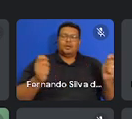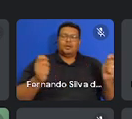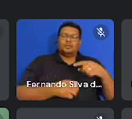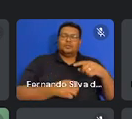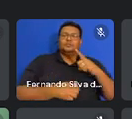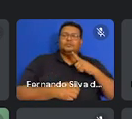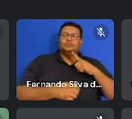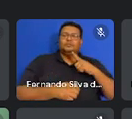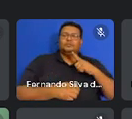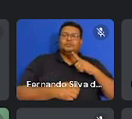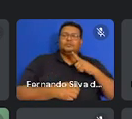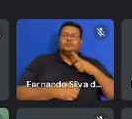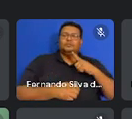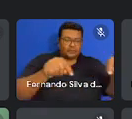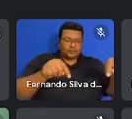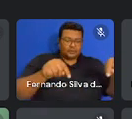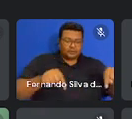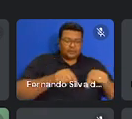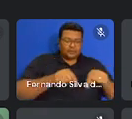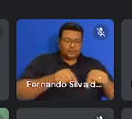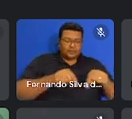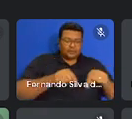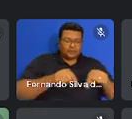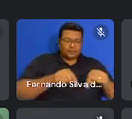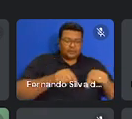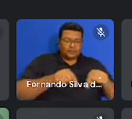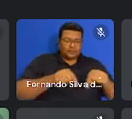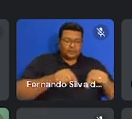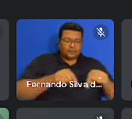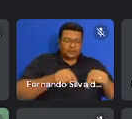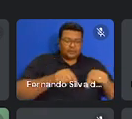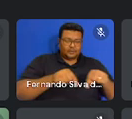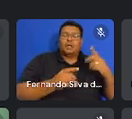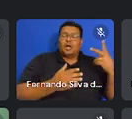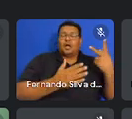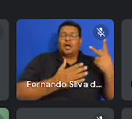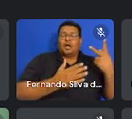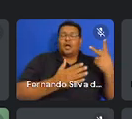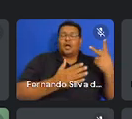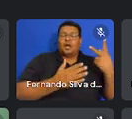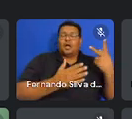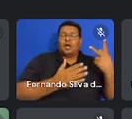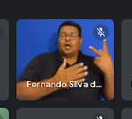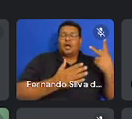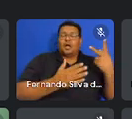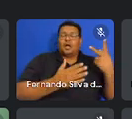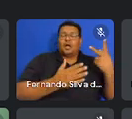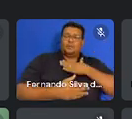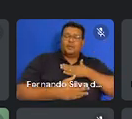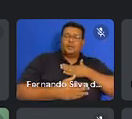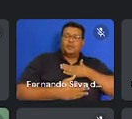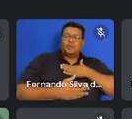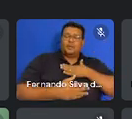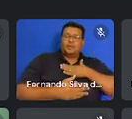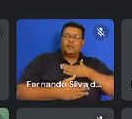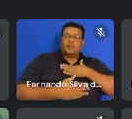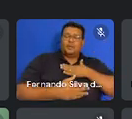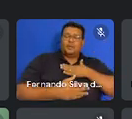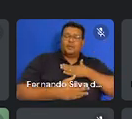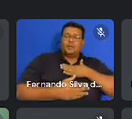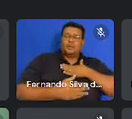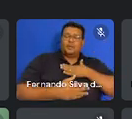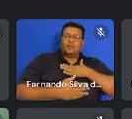menor. Então, o número de possibilidades de acontecer o meu evento vai ser a